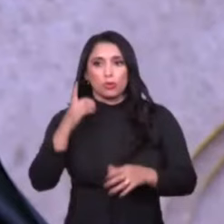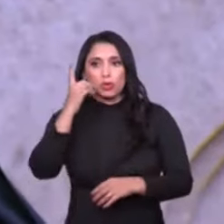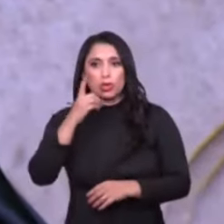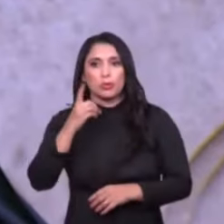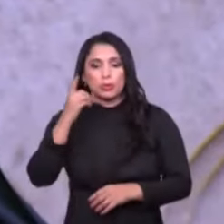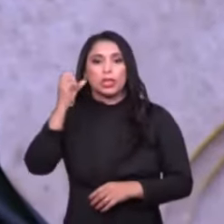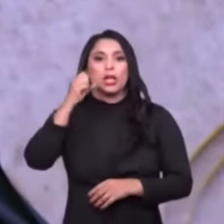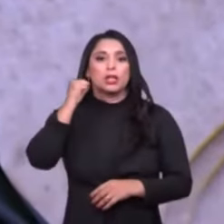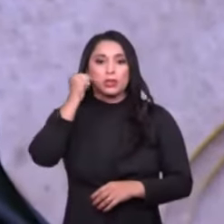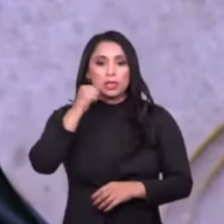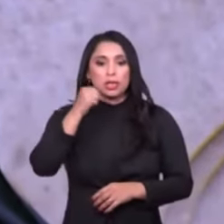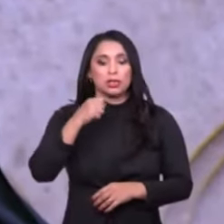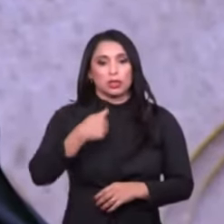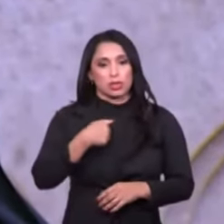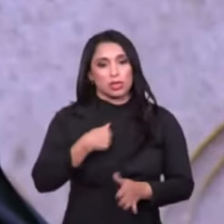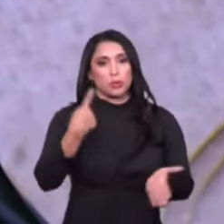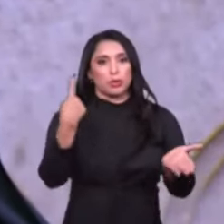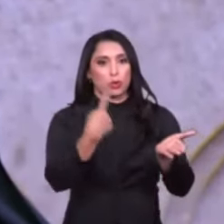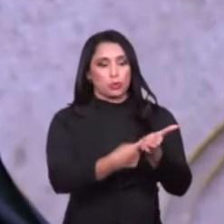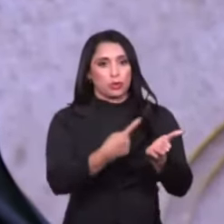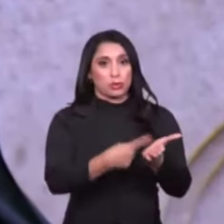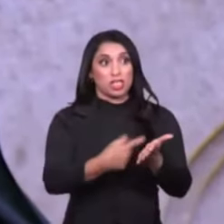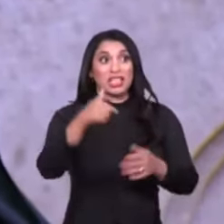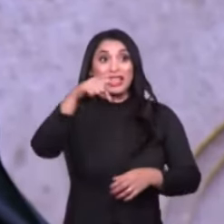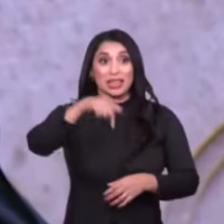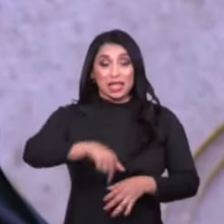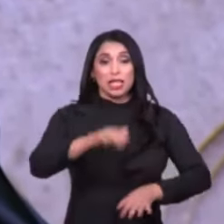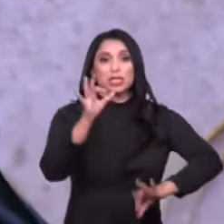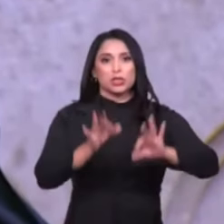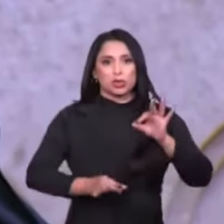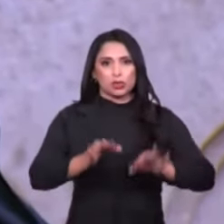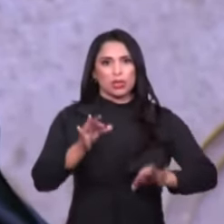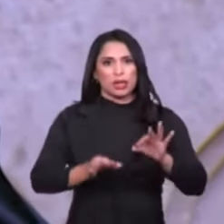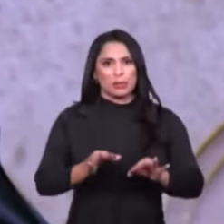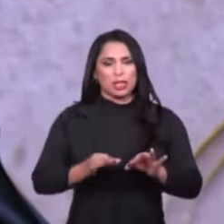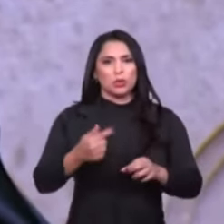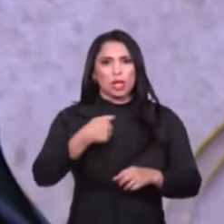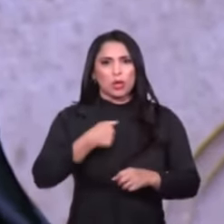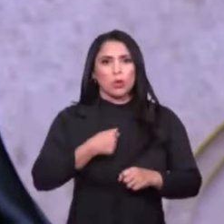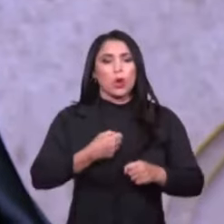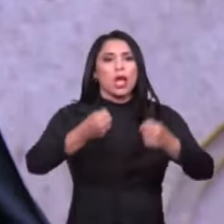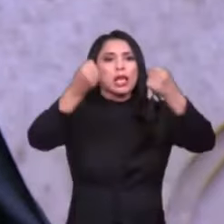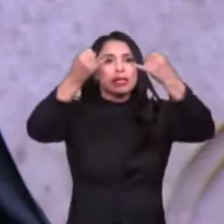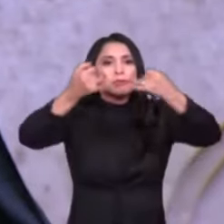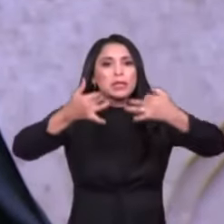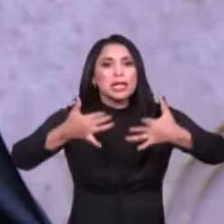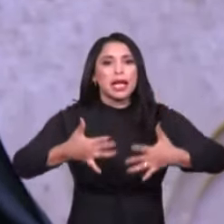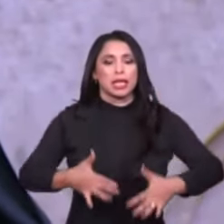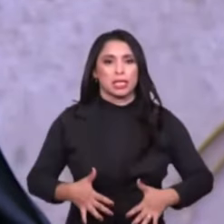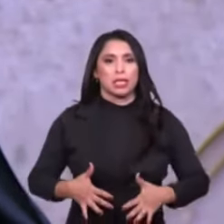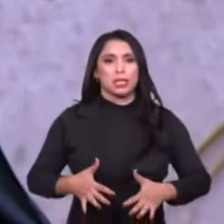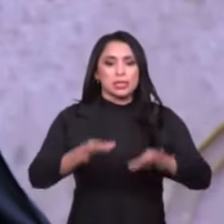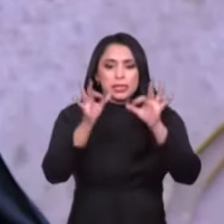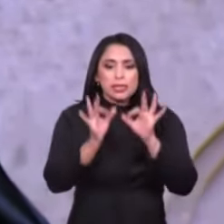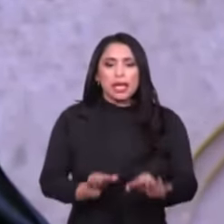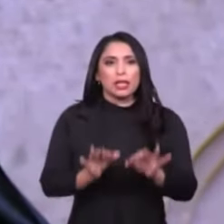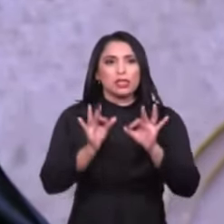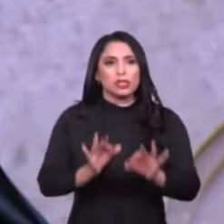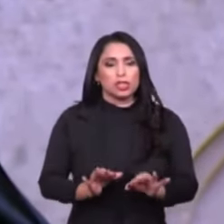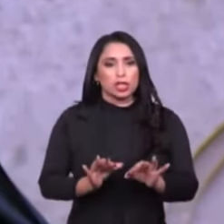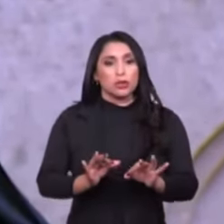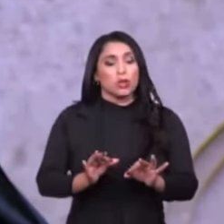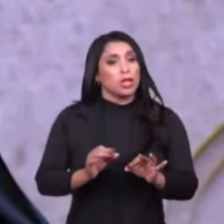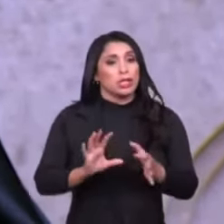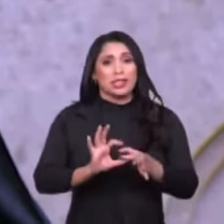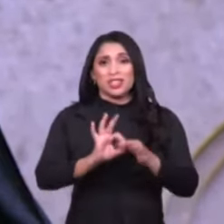a desfazer neste julgamento a má compreensão e a desinformação sobre o tema.